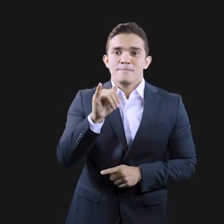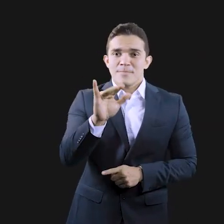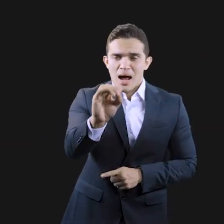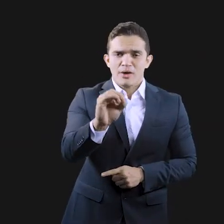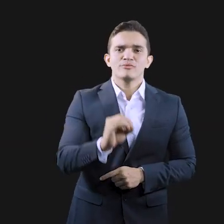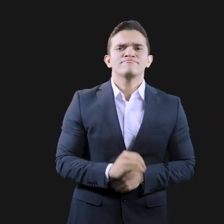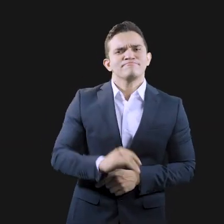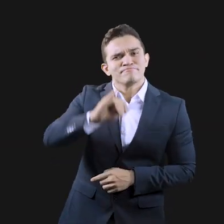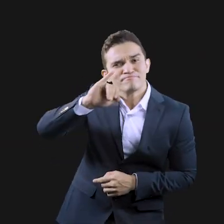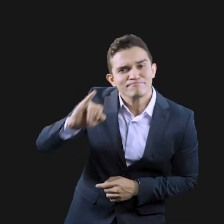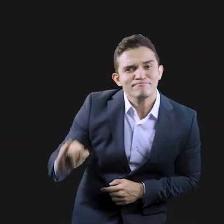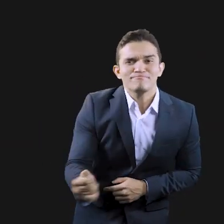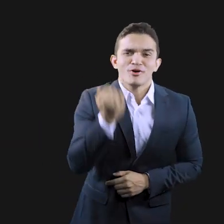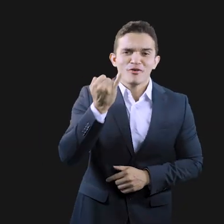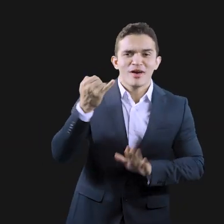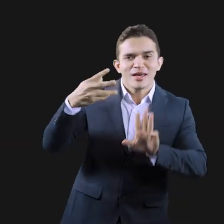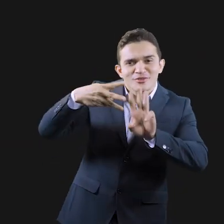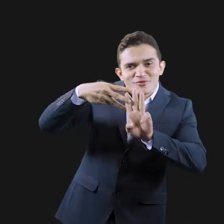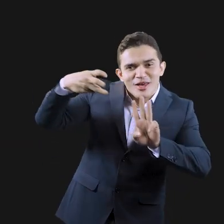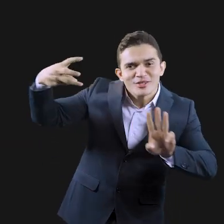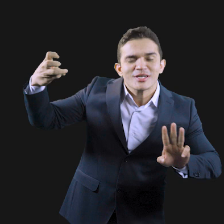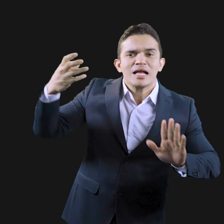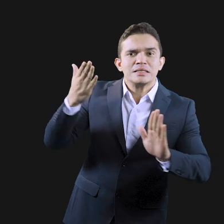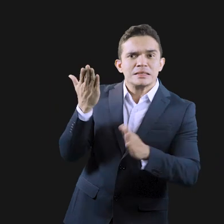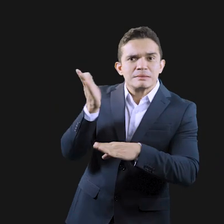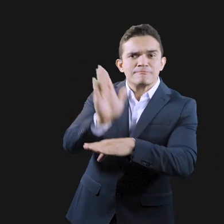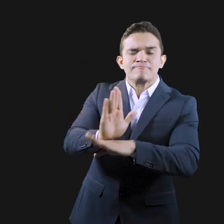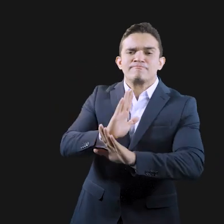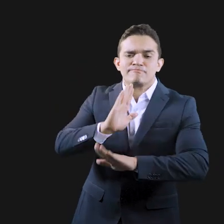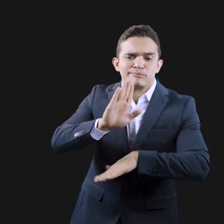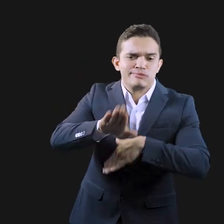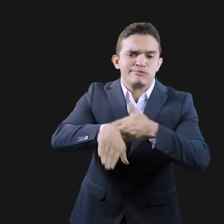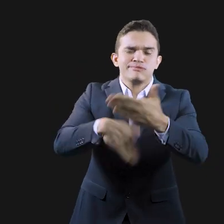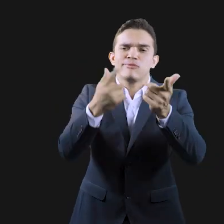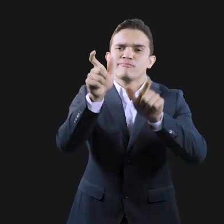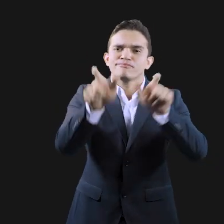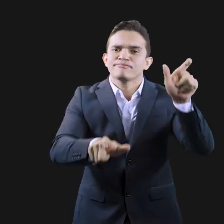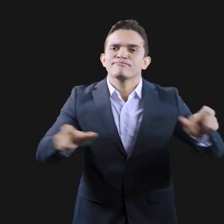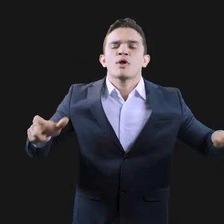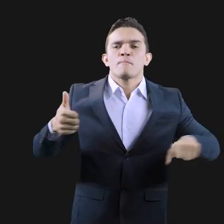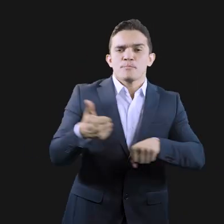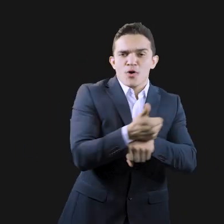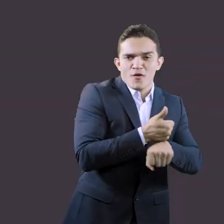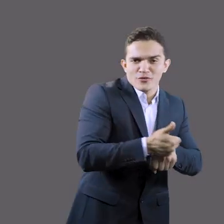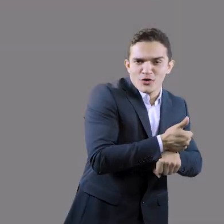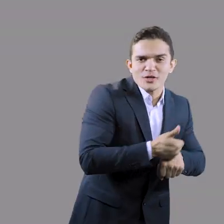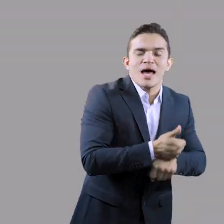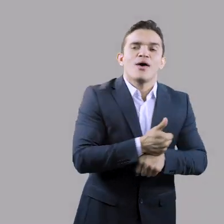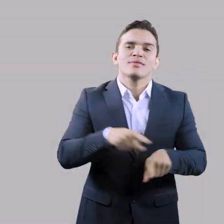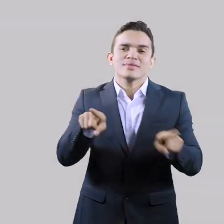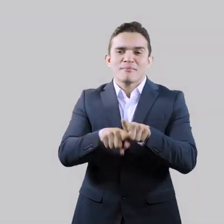para uma melhor formação dos estudantes da educação profissional e tecnológica.